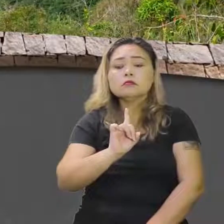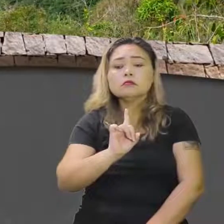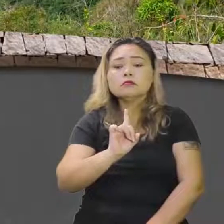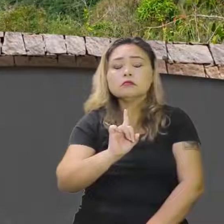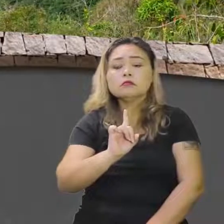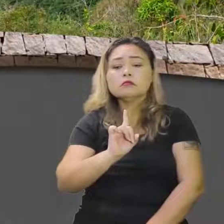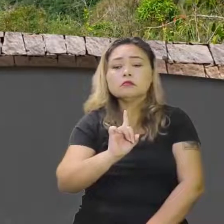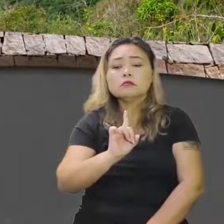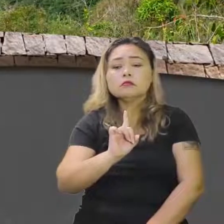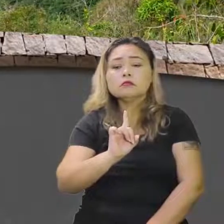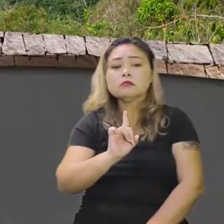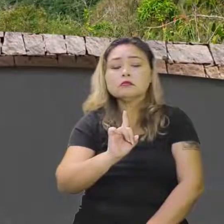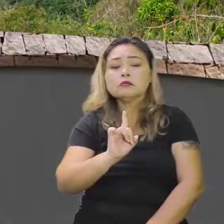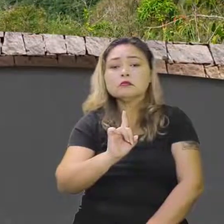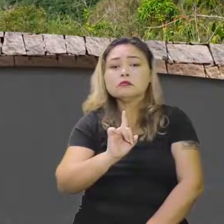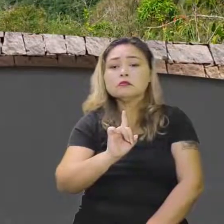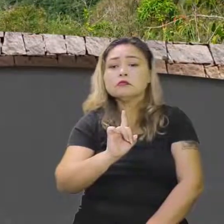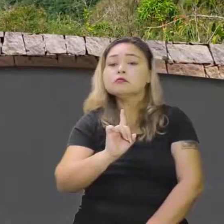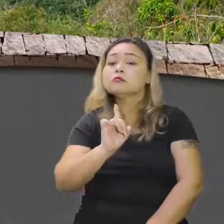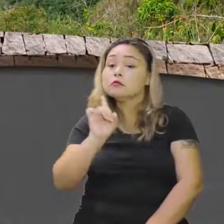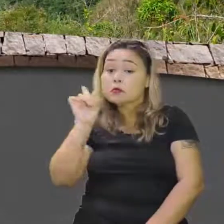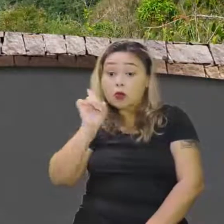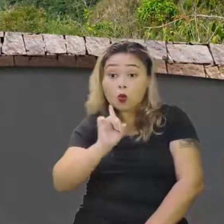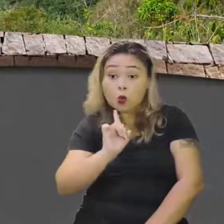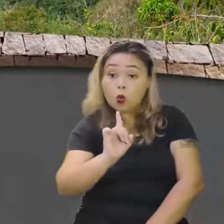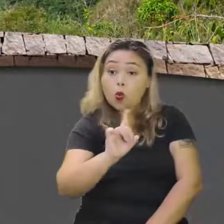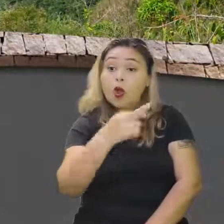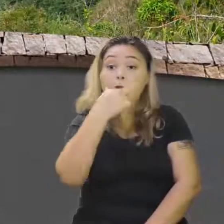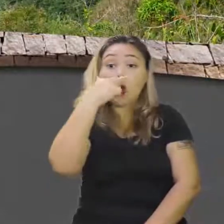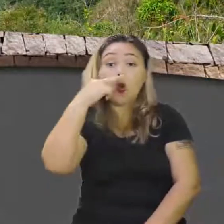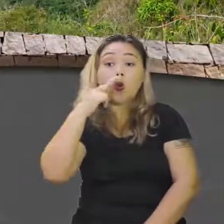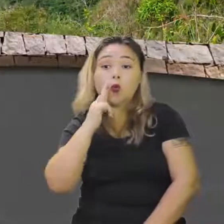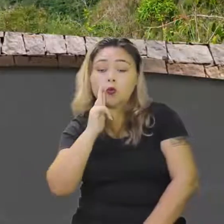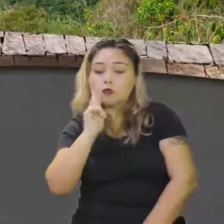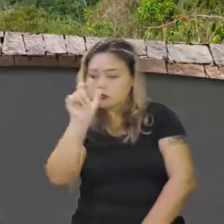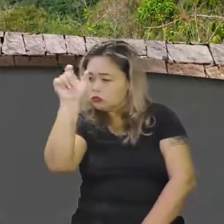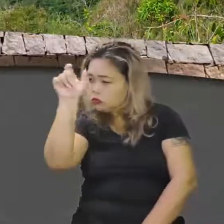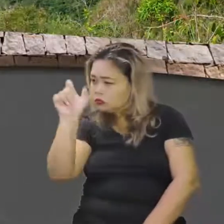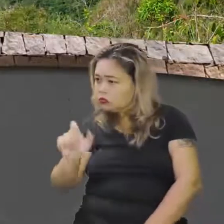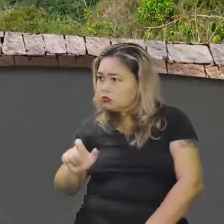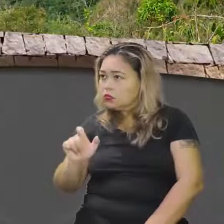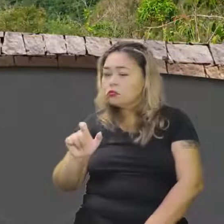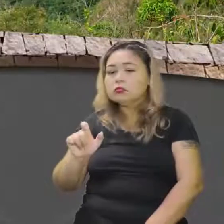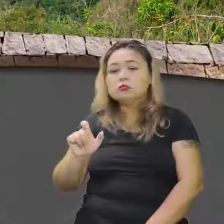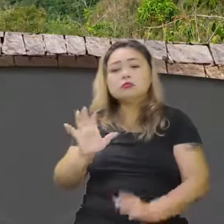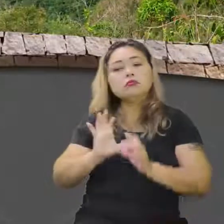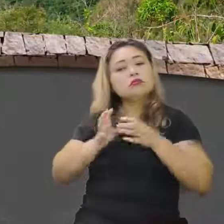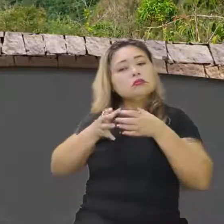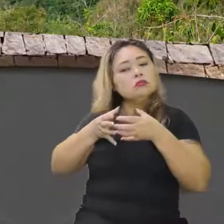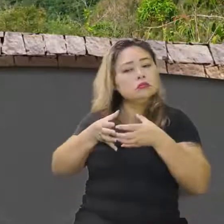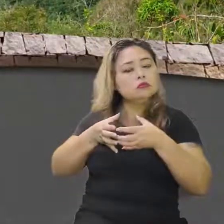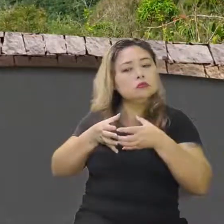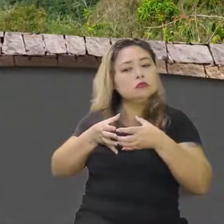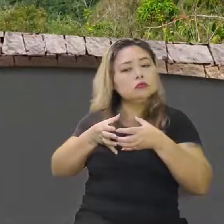do Cândido Mariano Rondon, com a sua